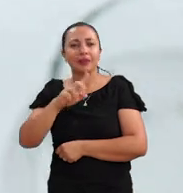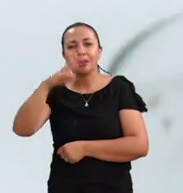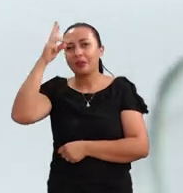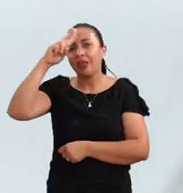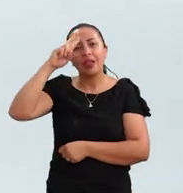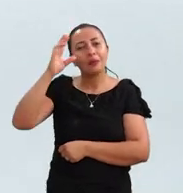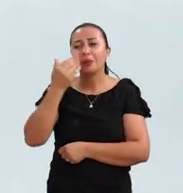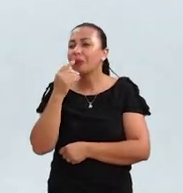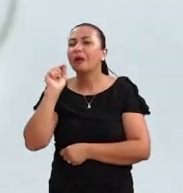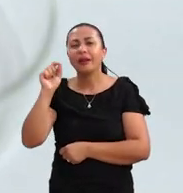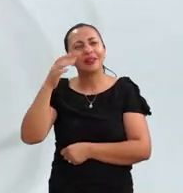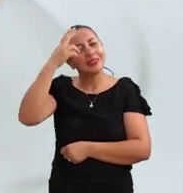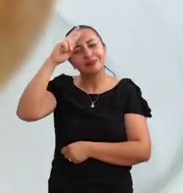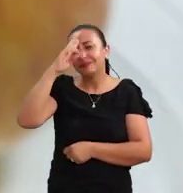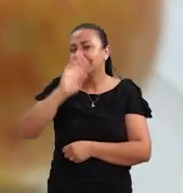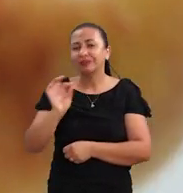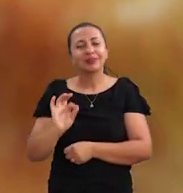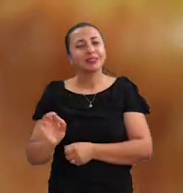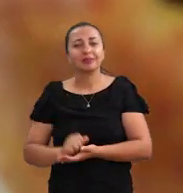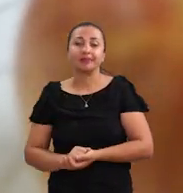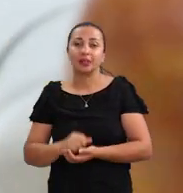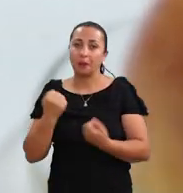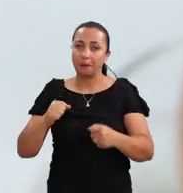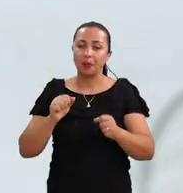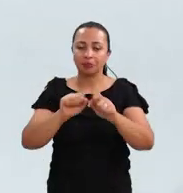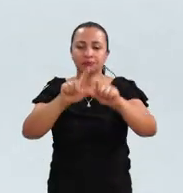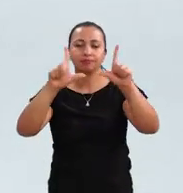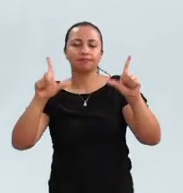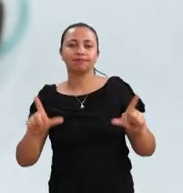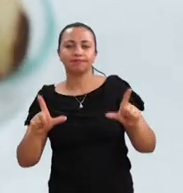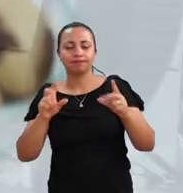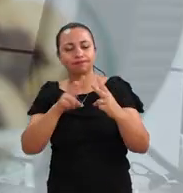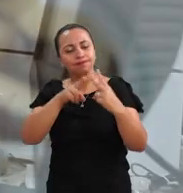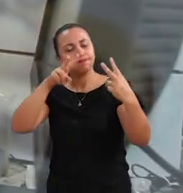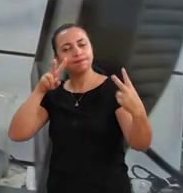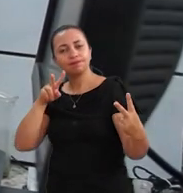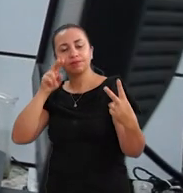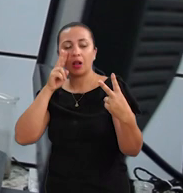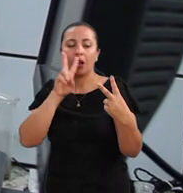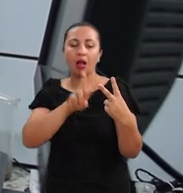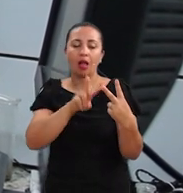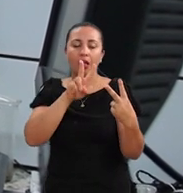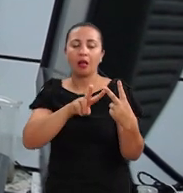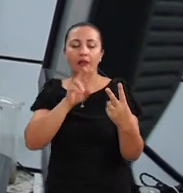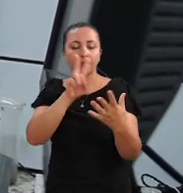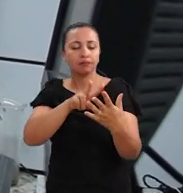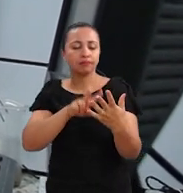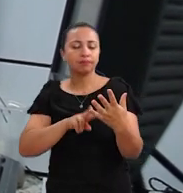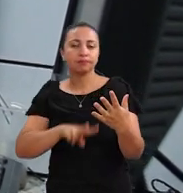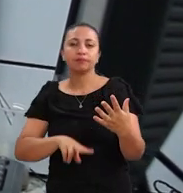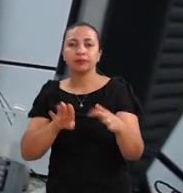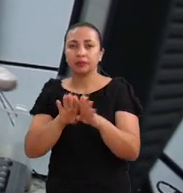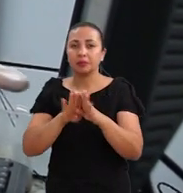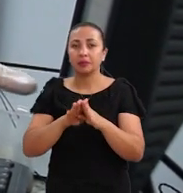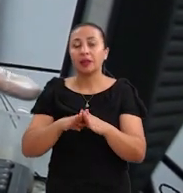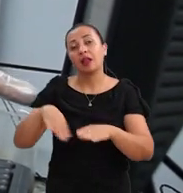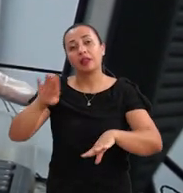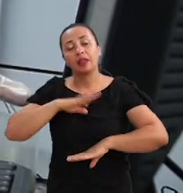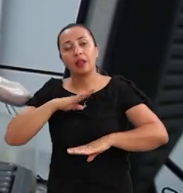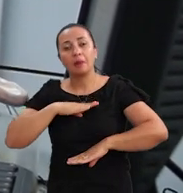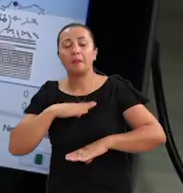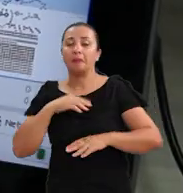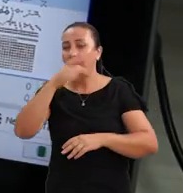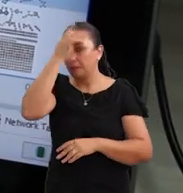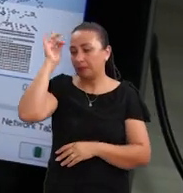comeu. Né? Então eu posso, através da plataforma e da análise, né, de um dos fluidos corporais do